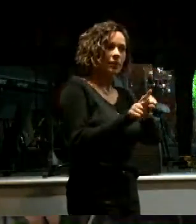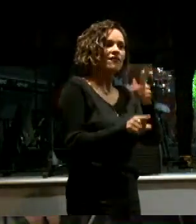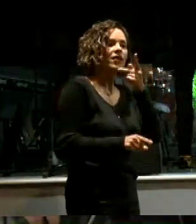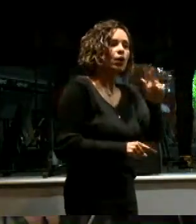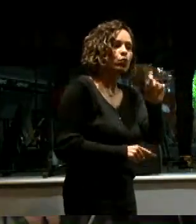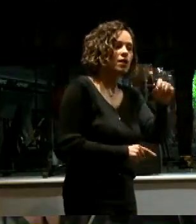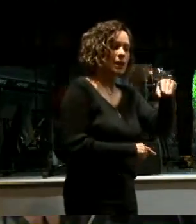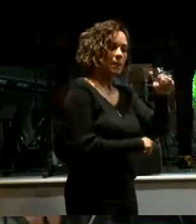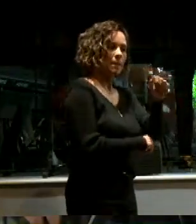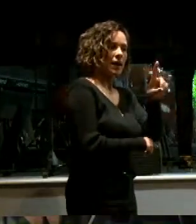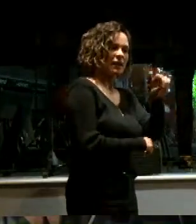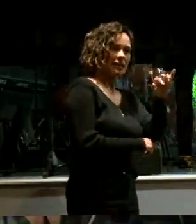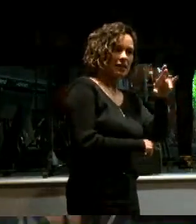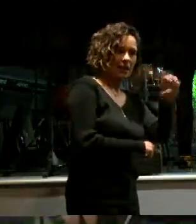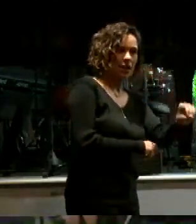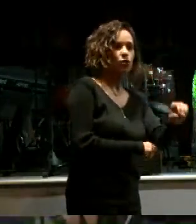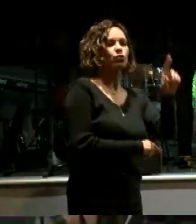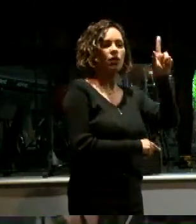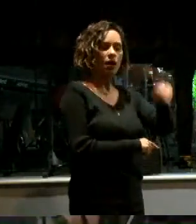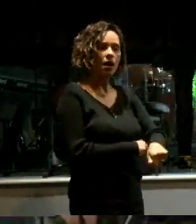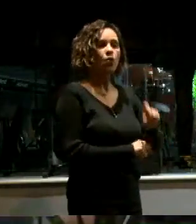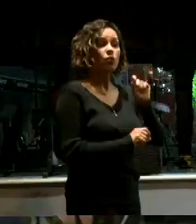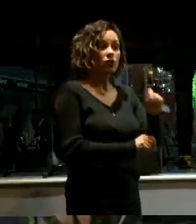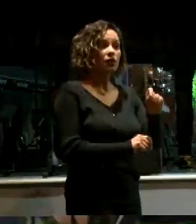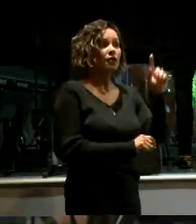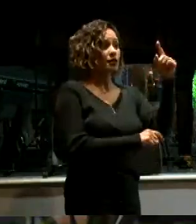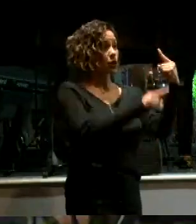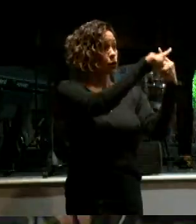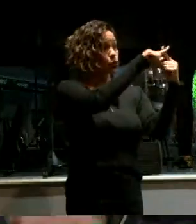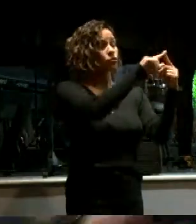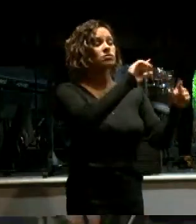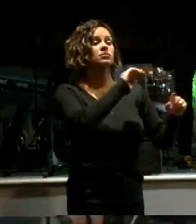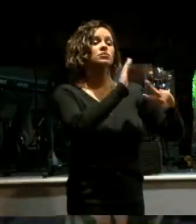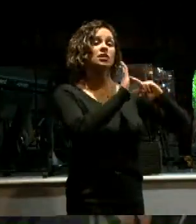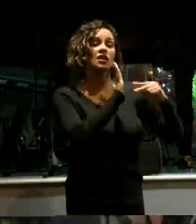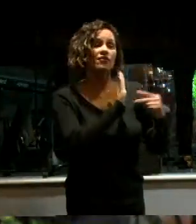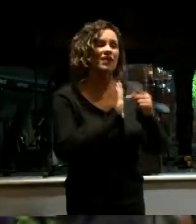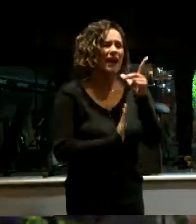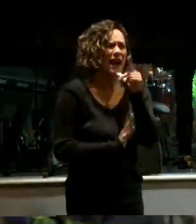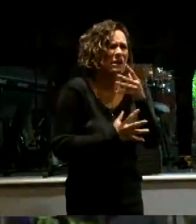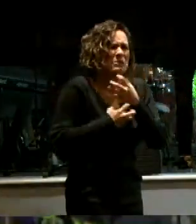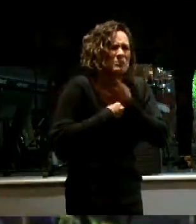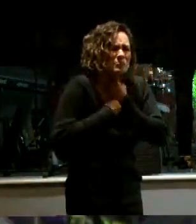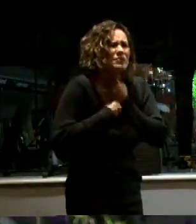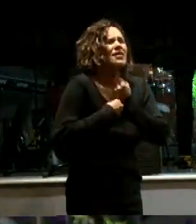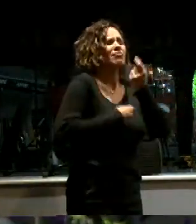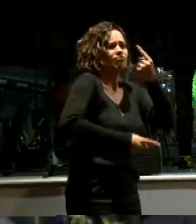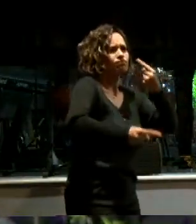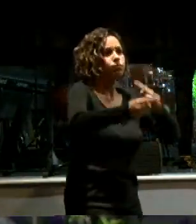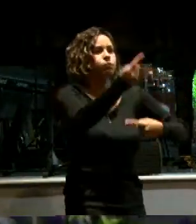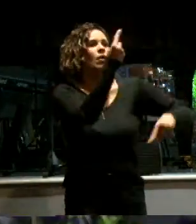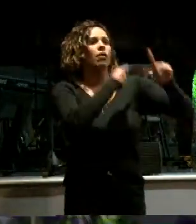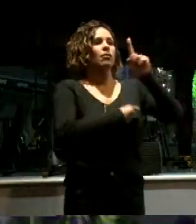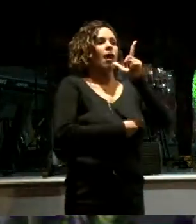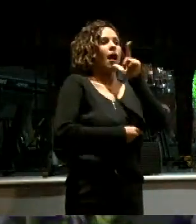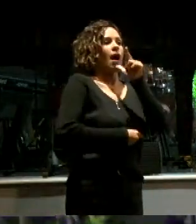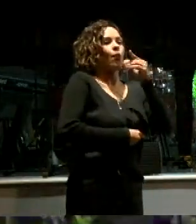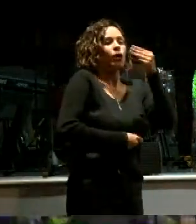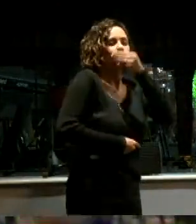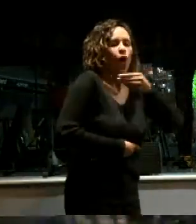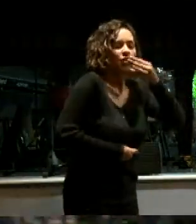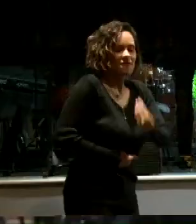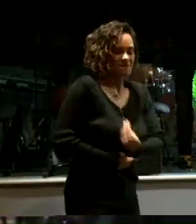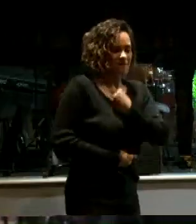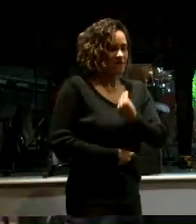e definitivamente as águas que matam seriam transformadas na água da vida.